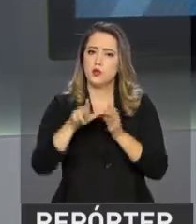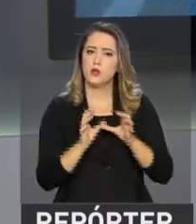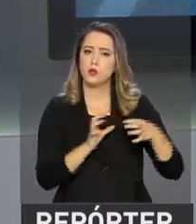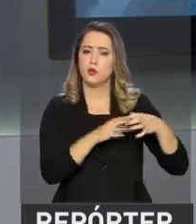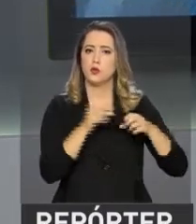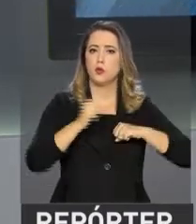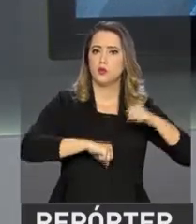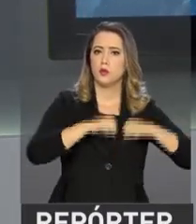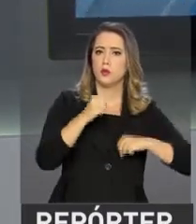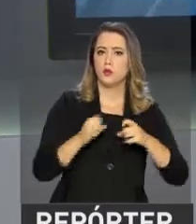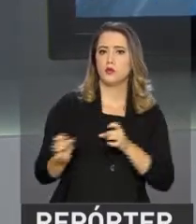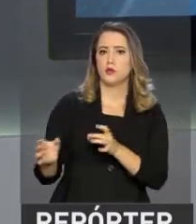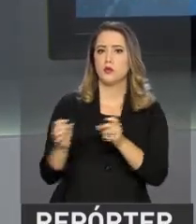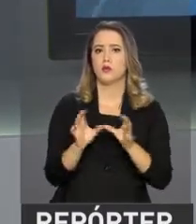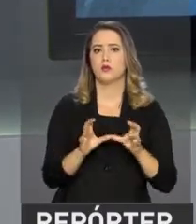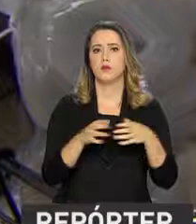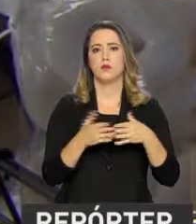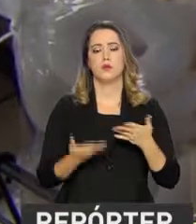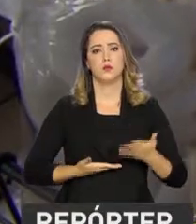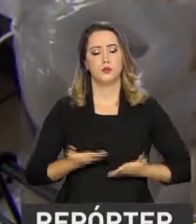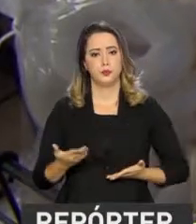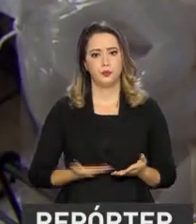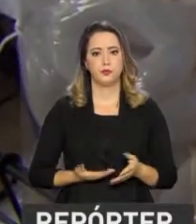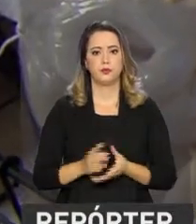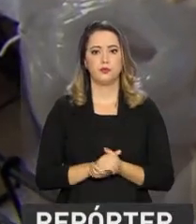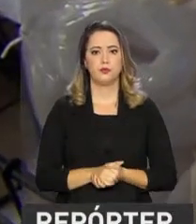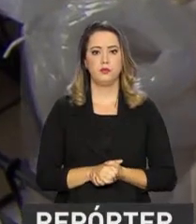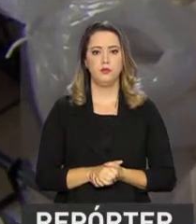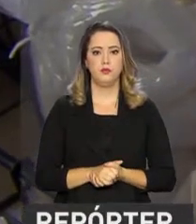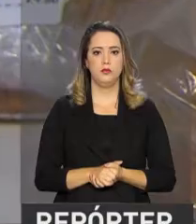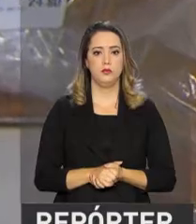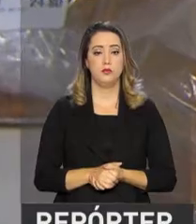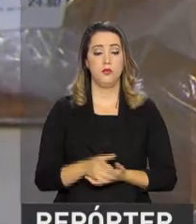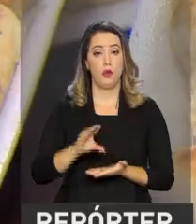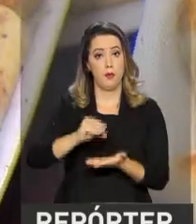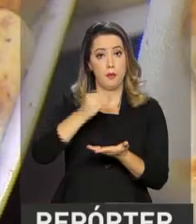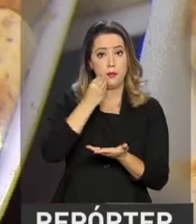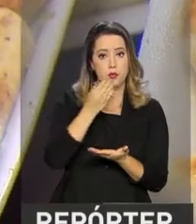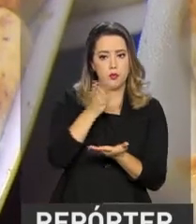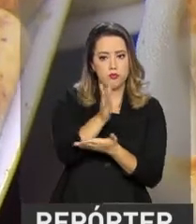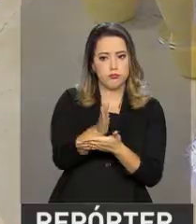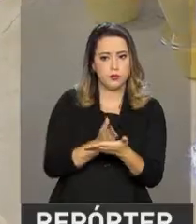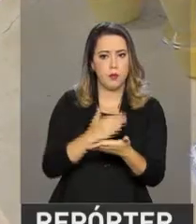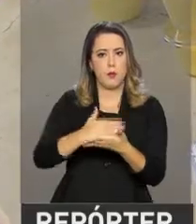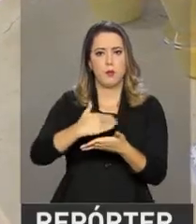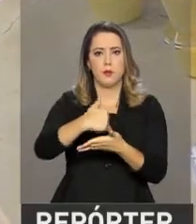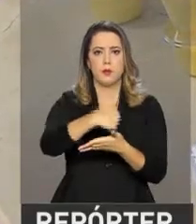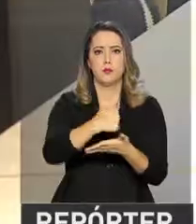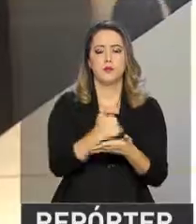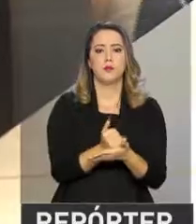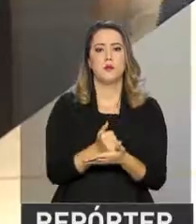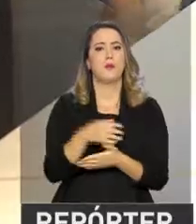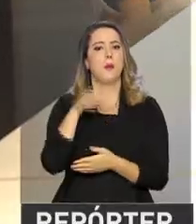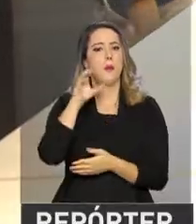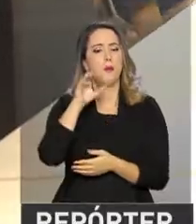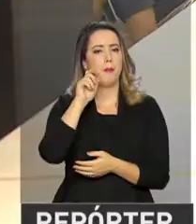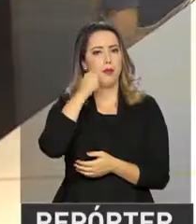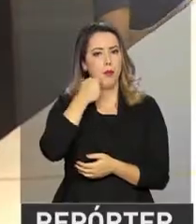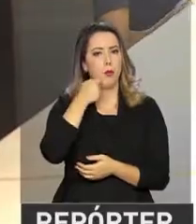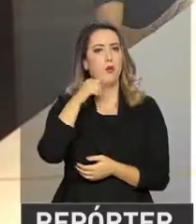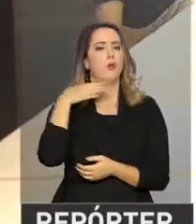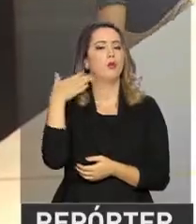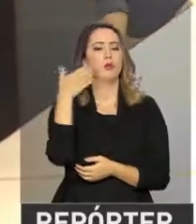de turismo e de serviços biscoito bolos salgados pães e doces aqui é possível